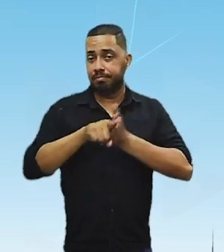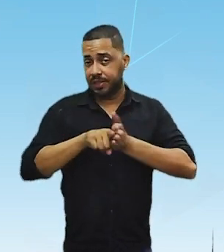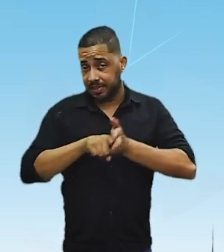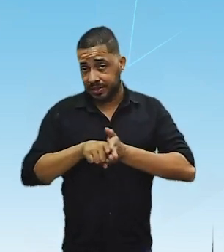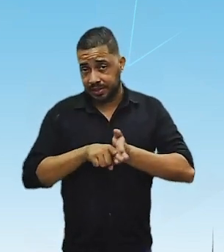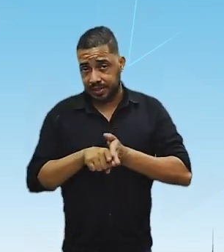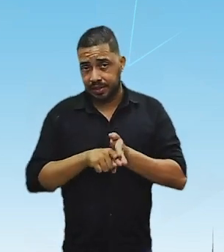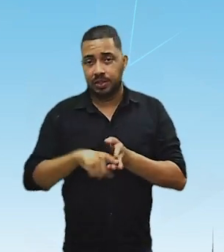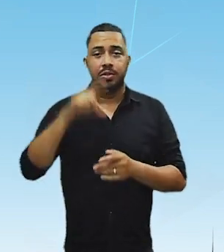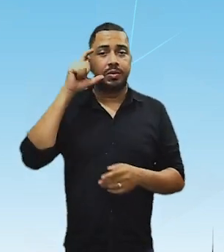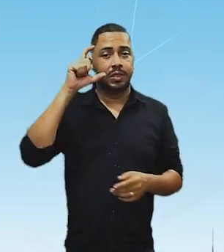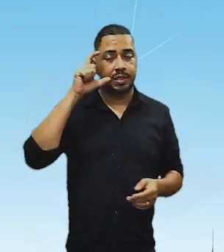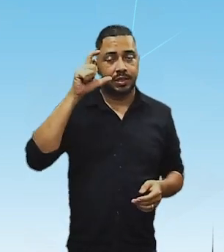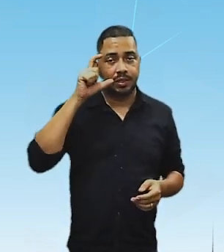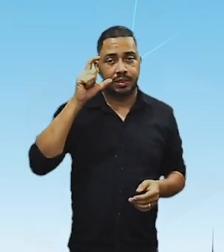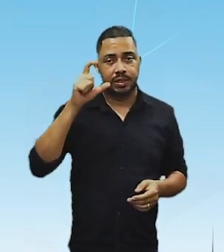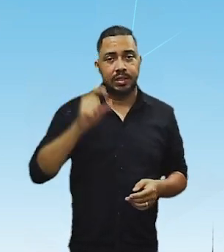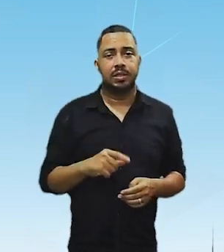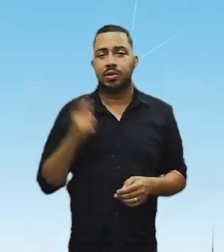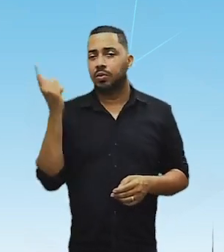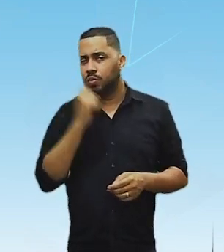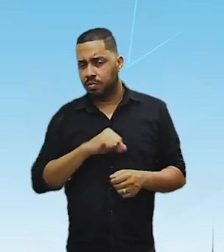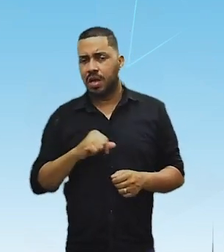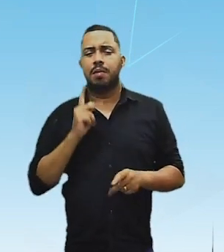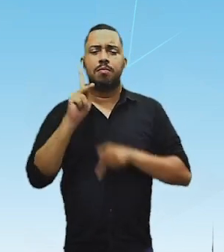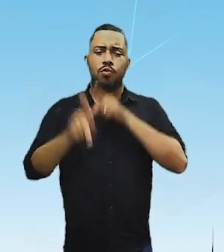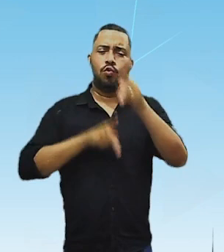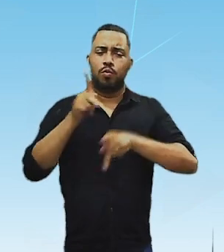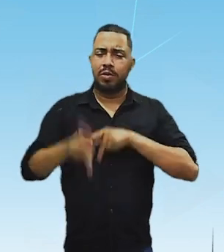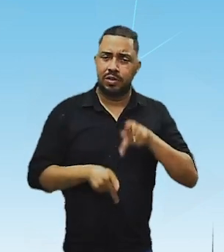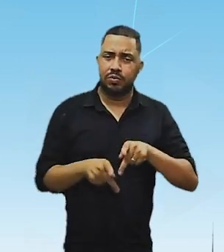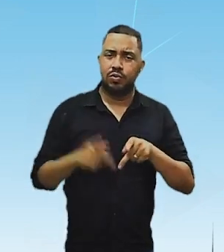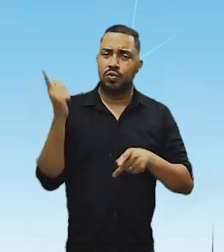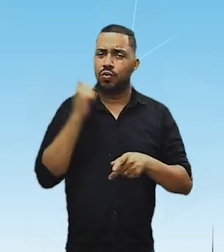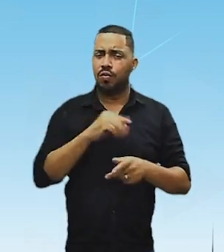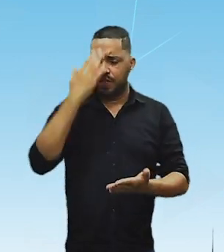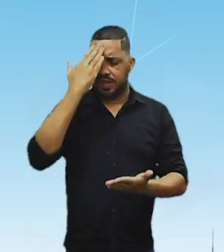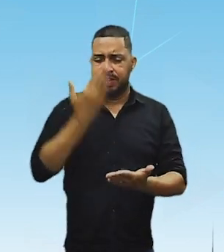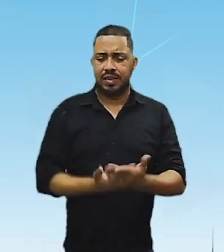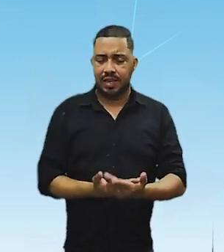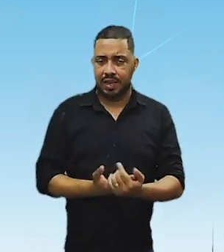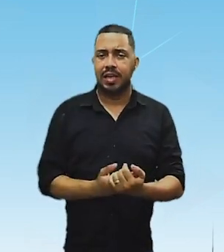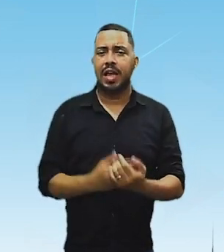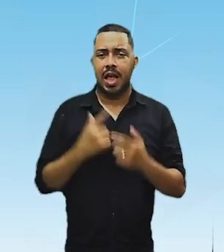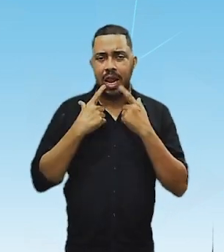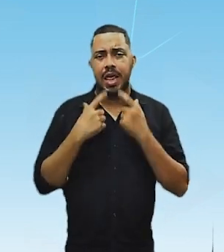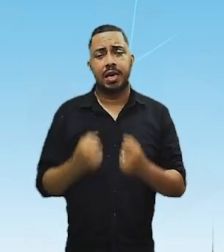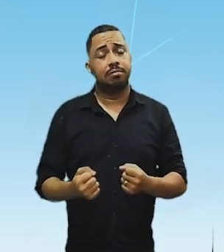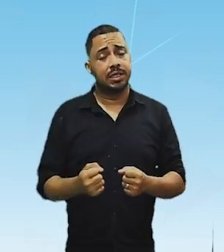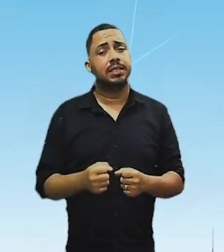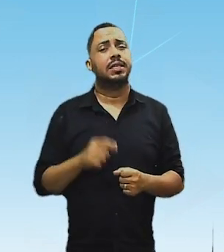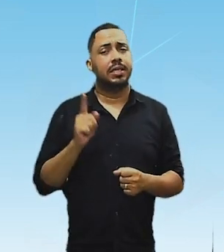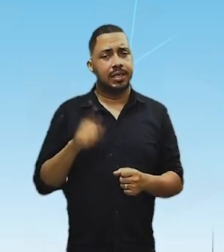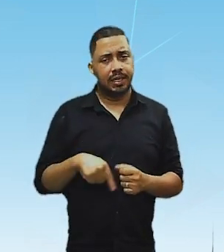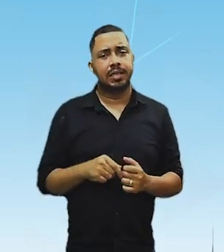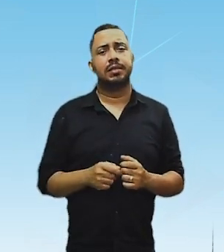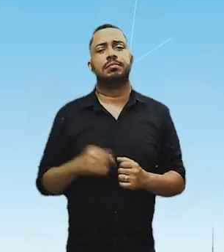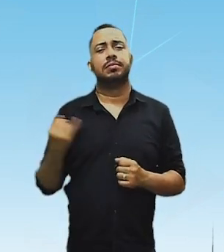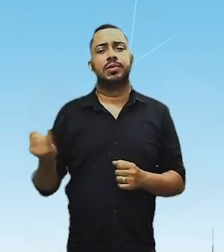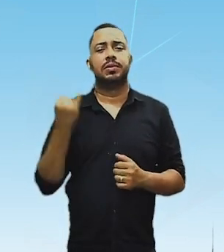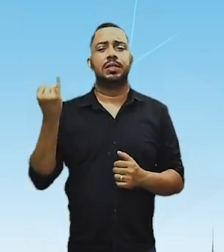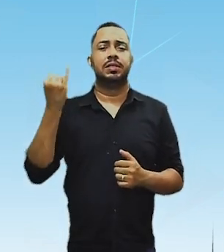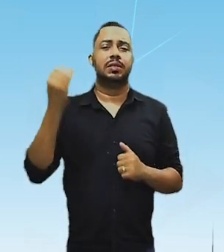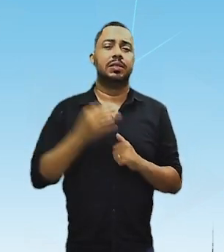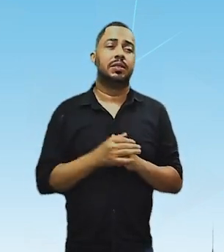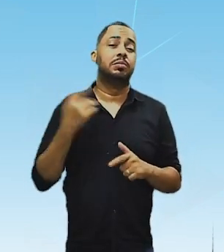o interesse, tornar público, convencer. A linguagem é sumariamente importante,